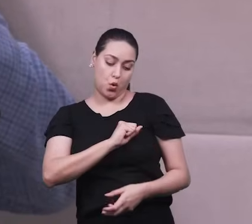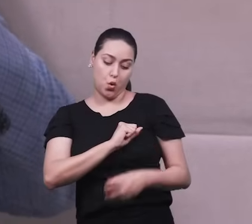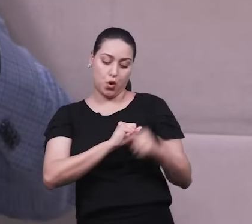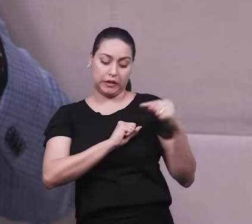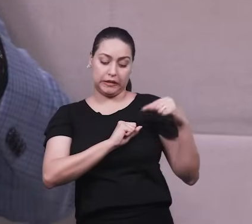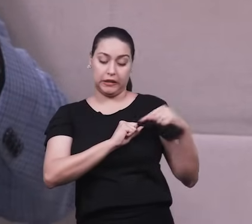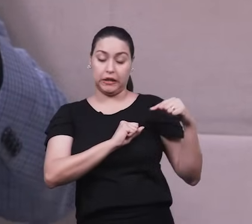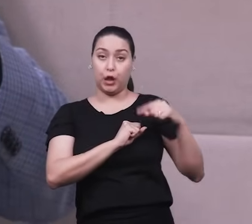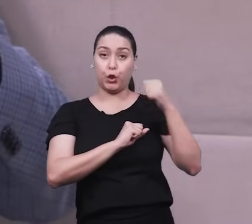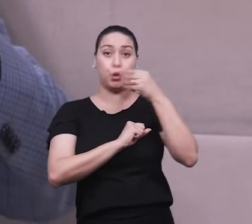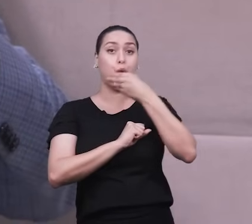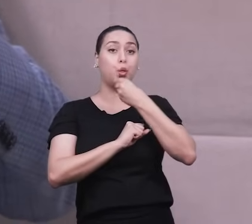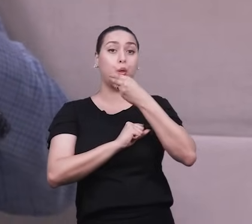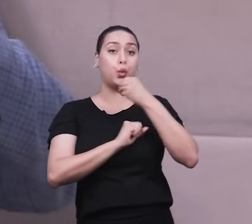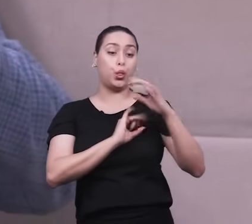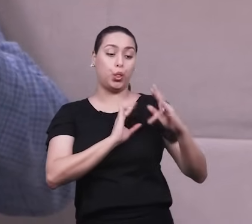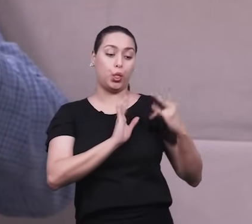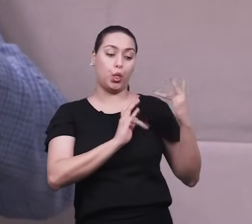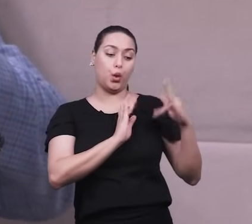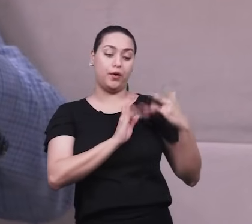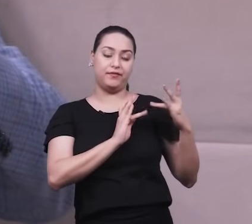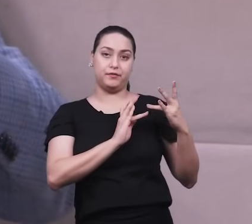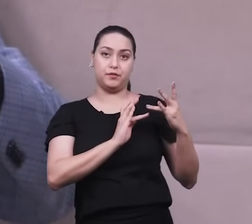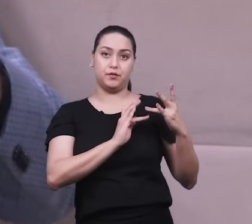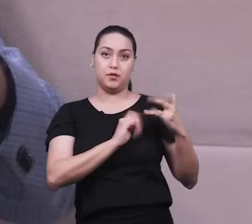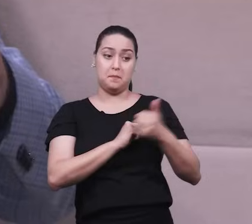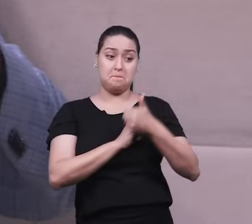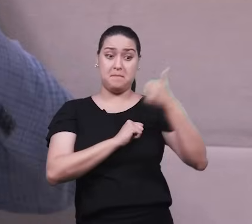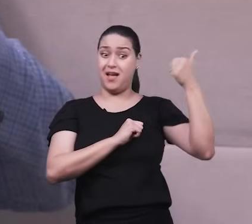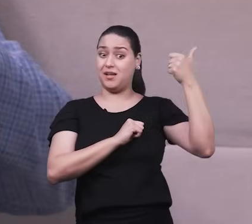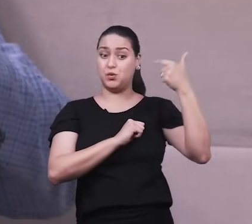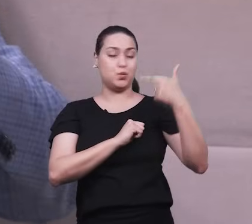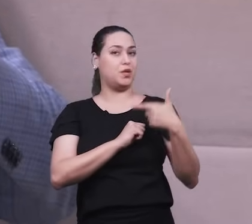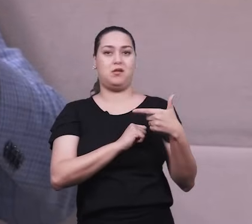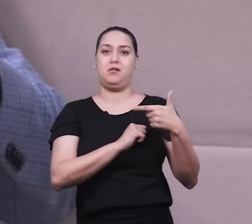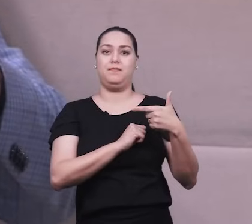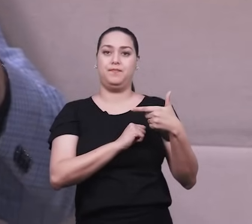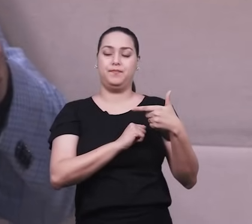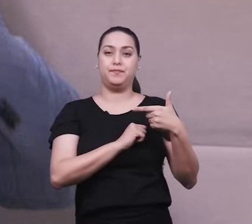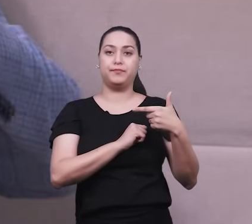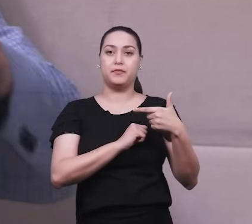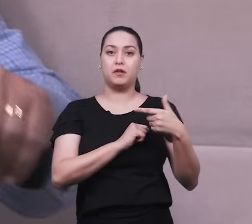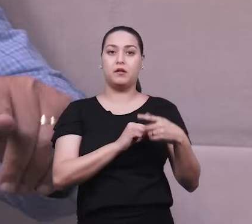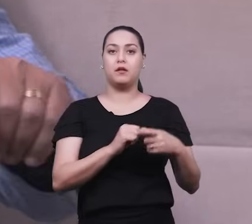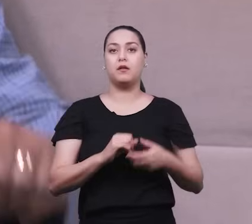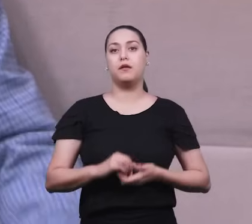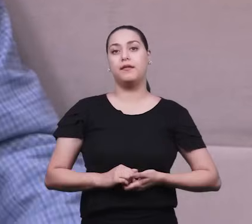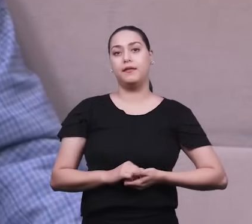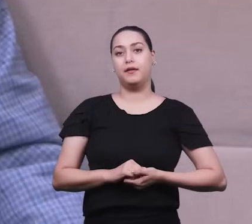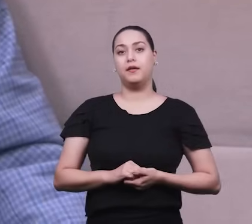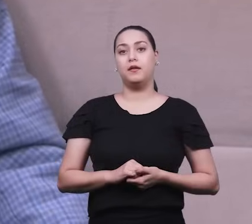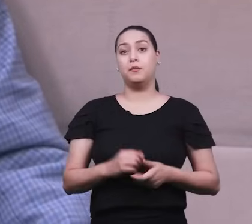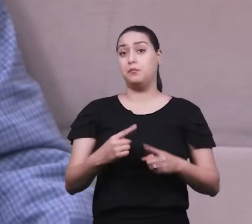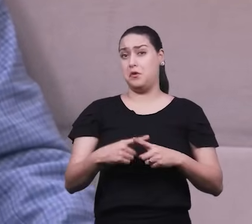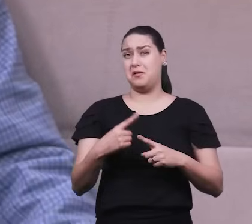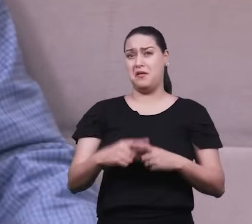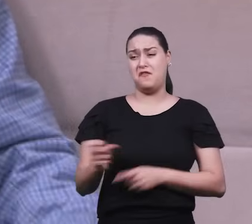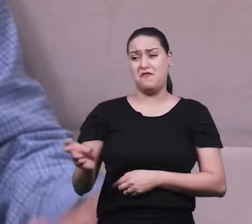amor do noivo como acima de qualquer outro bem ou valor que pudesse